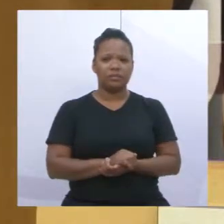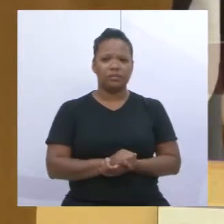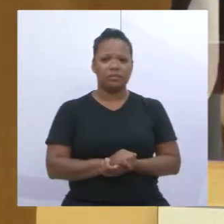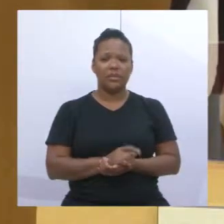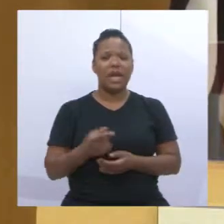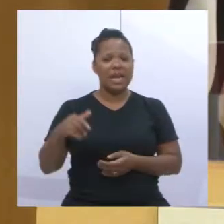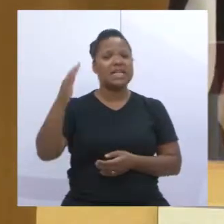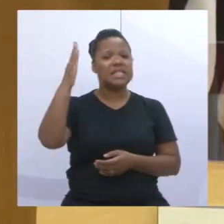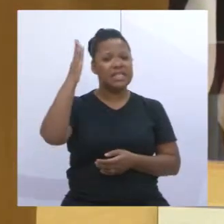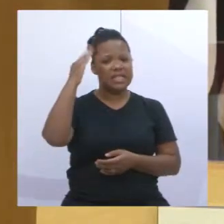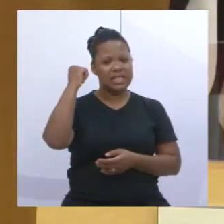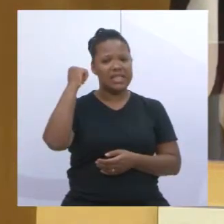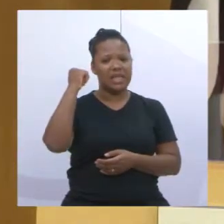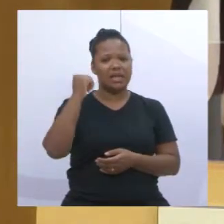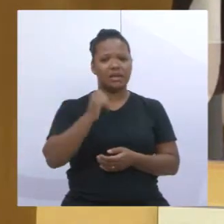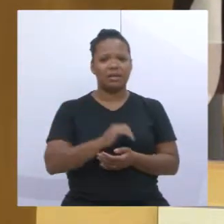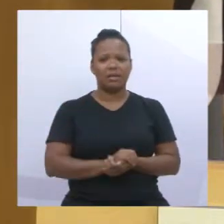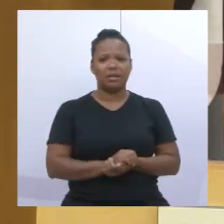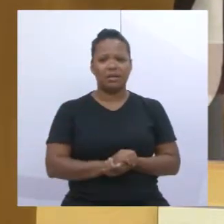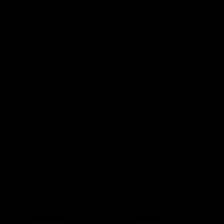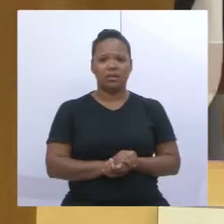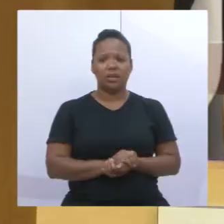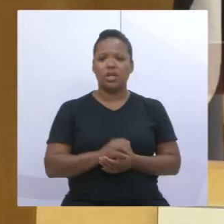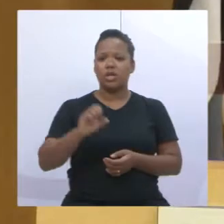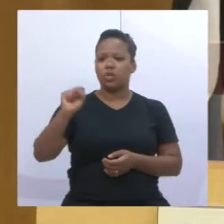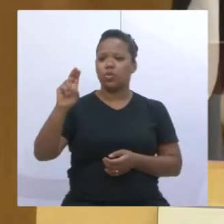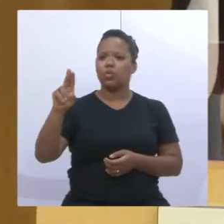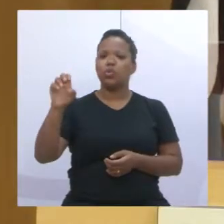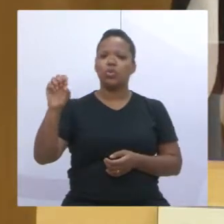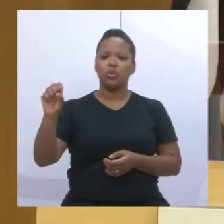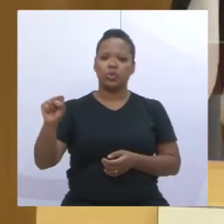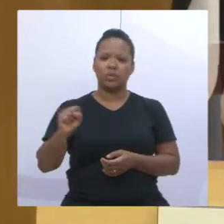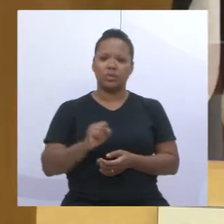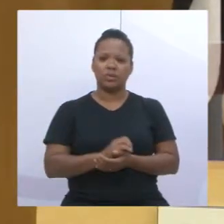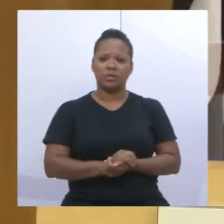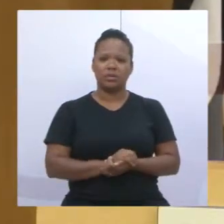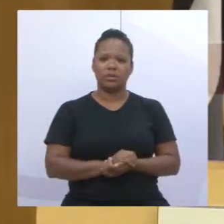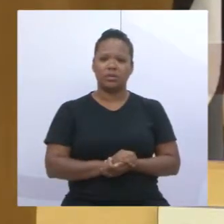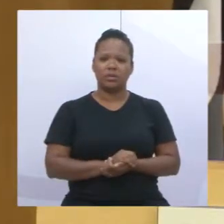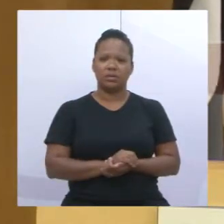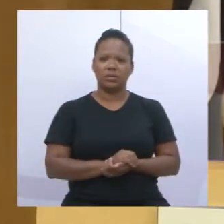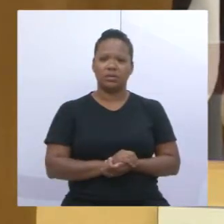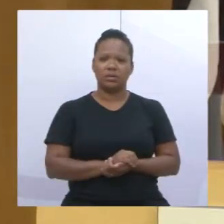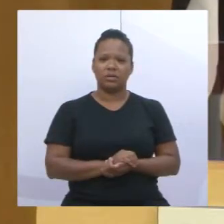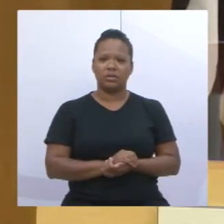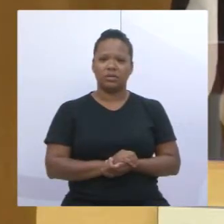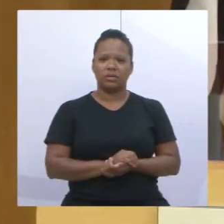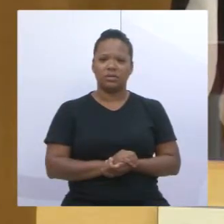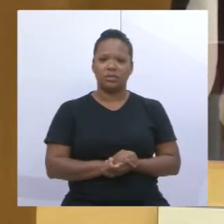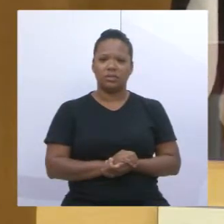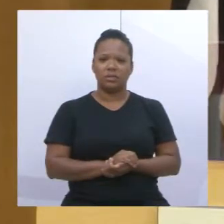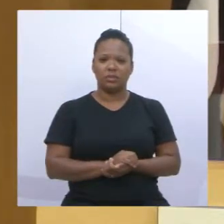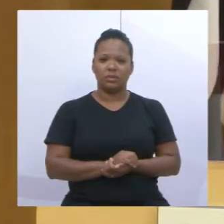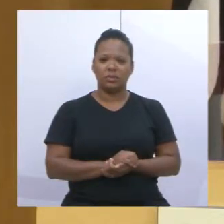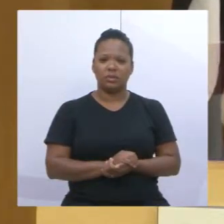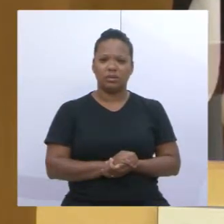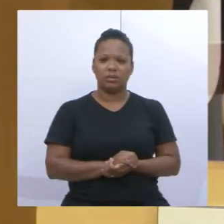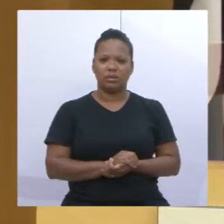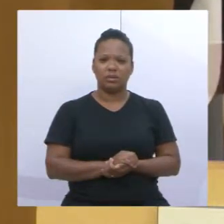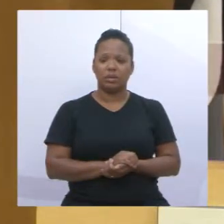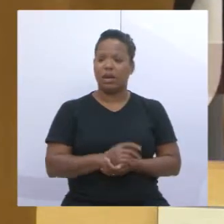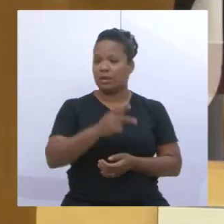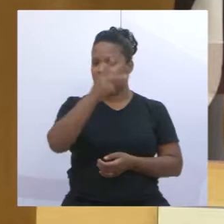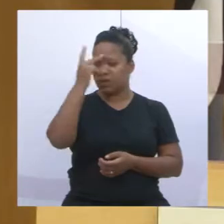sabem o quanto, dentre os pacientes SUS que a gente atende, a gente ocupa a vaga para esses que fazem a